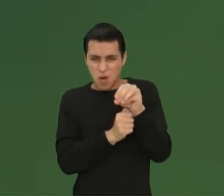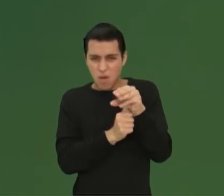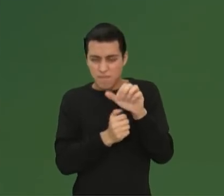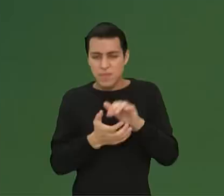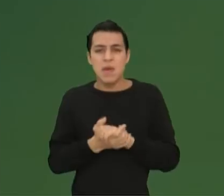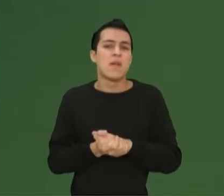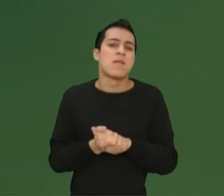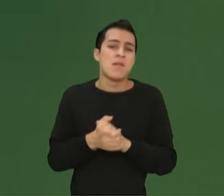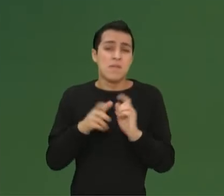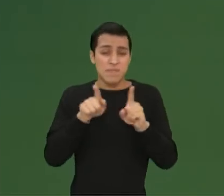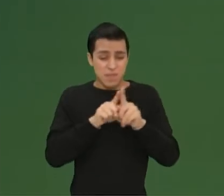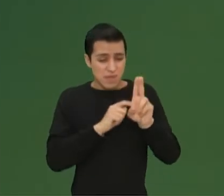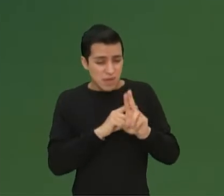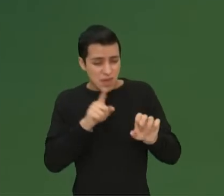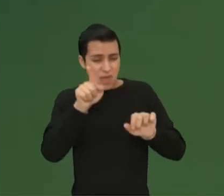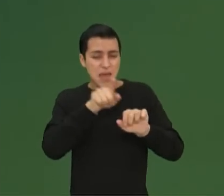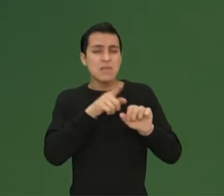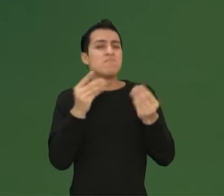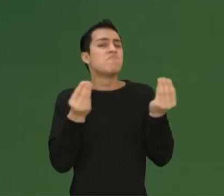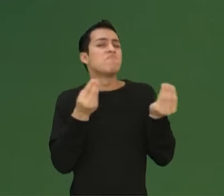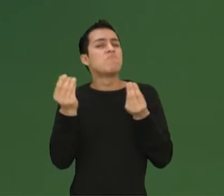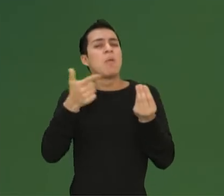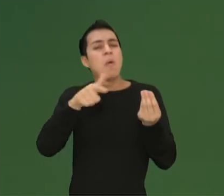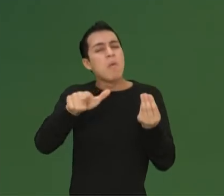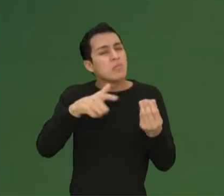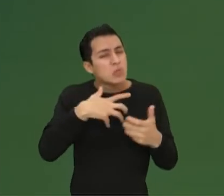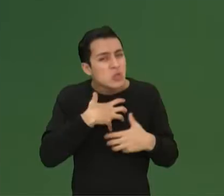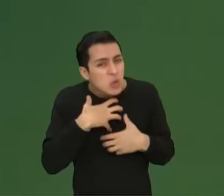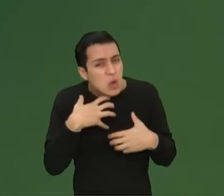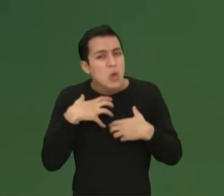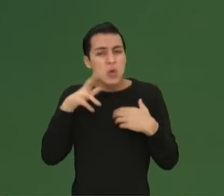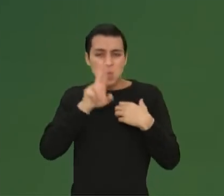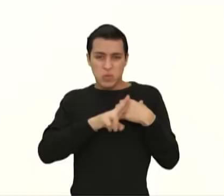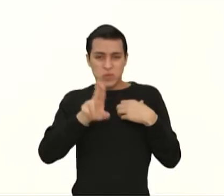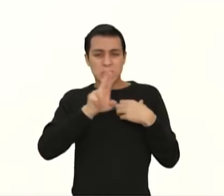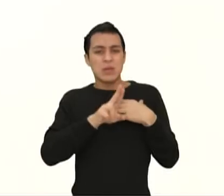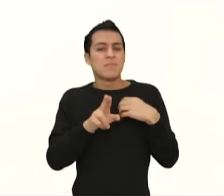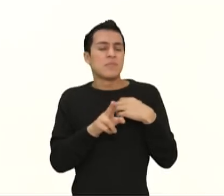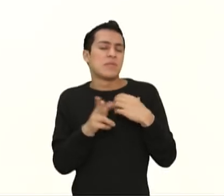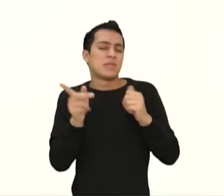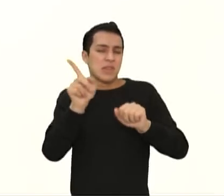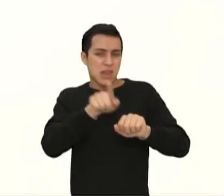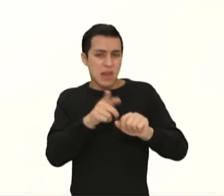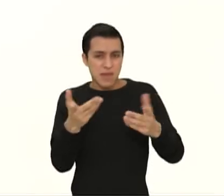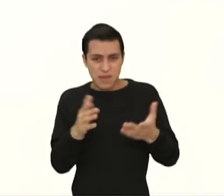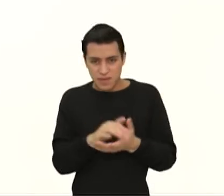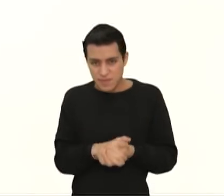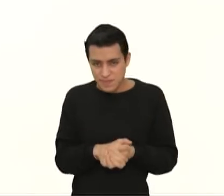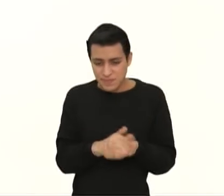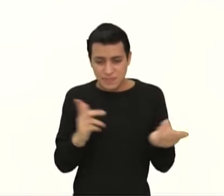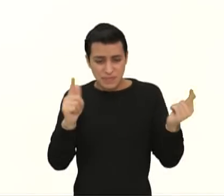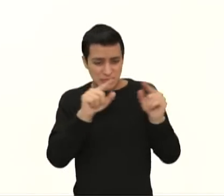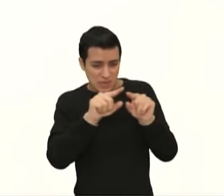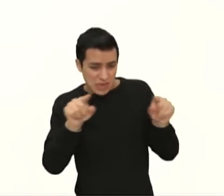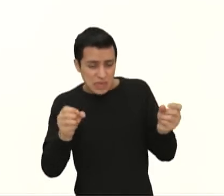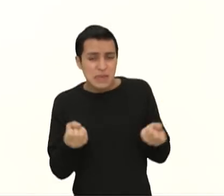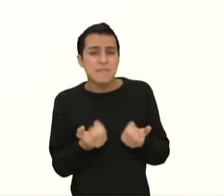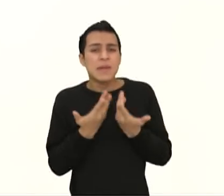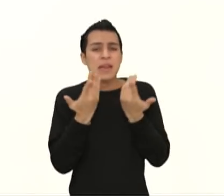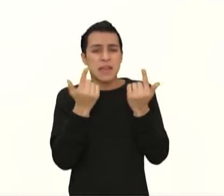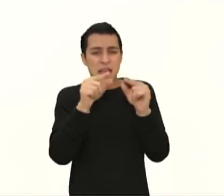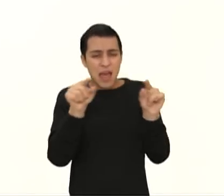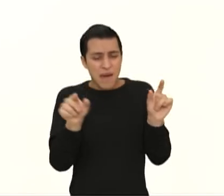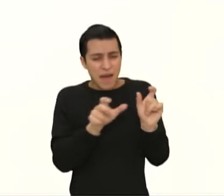Usa-se crase também, outra situação onde empregamos o uso da crase. Em expressões adverbiais